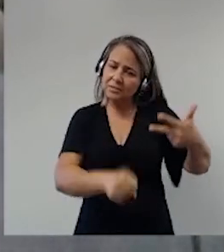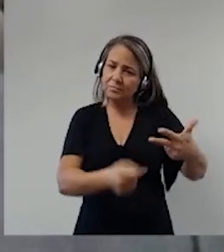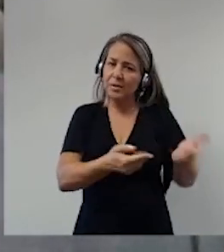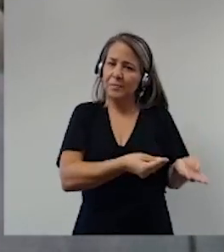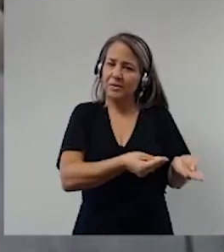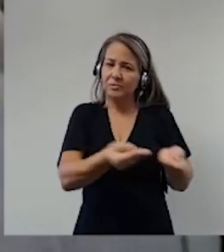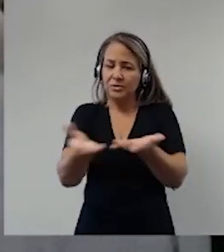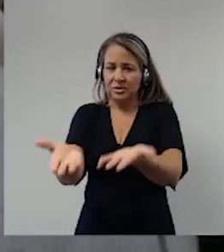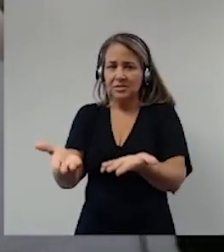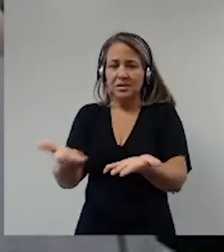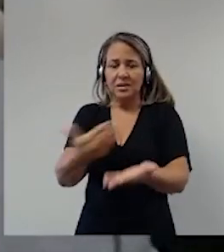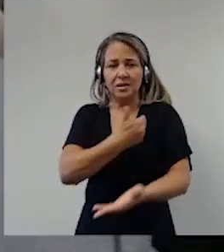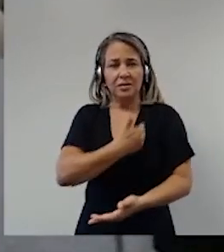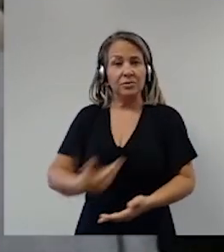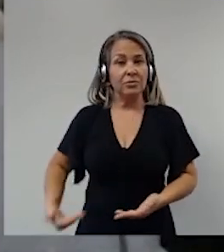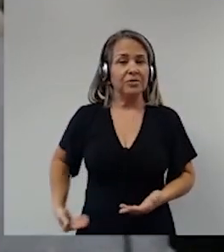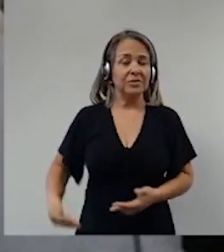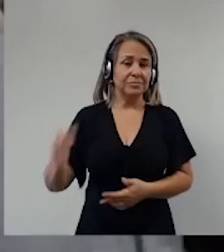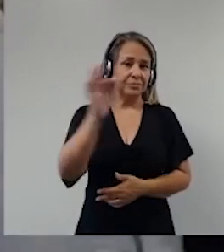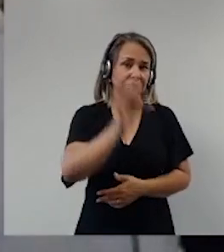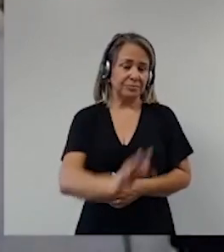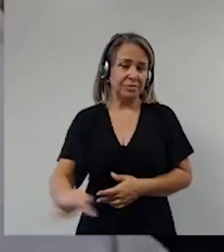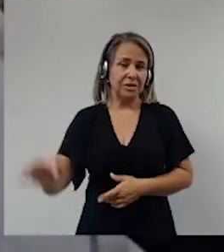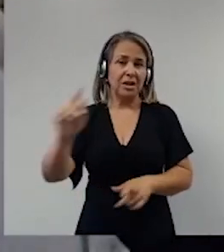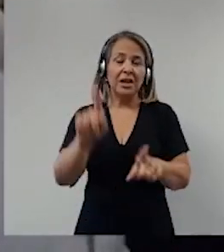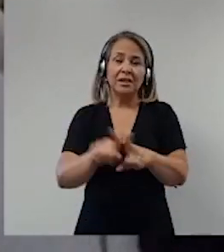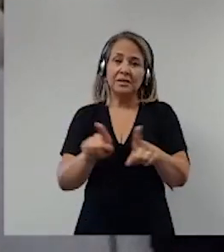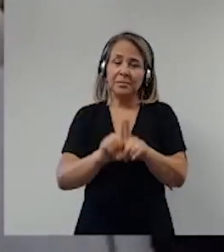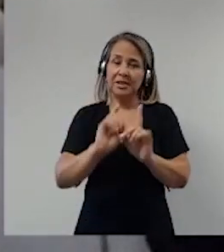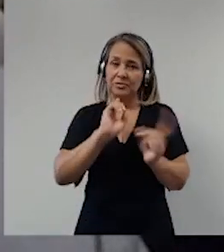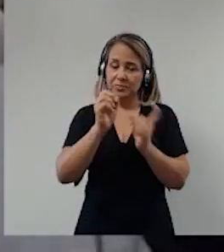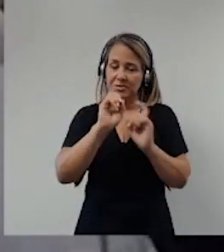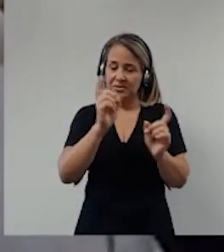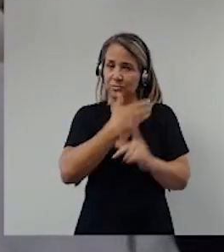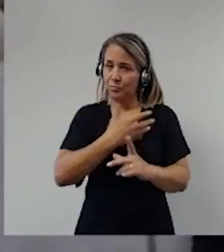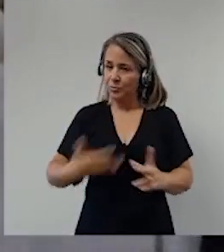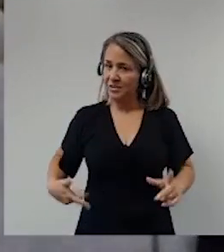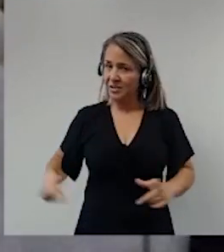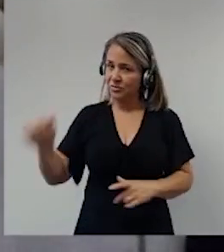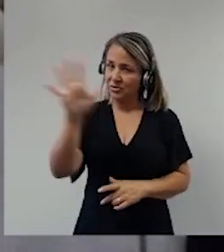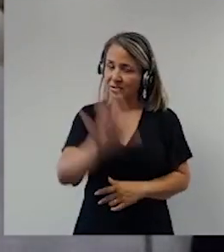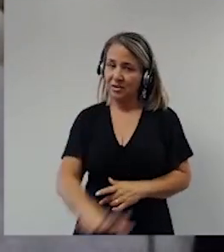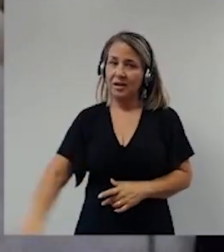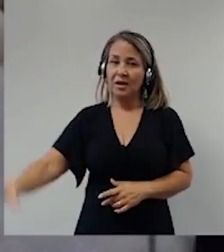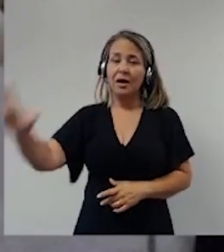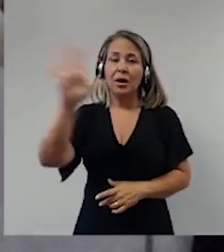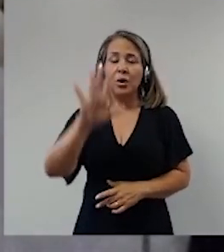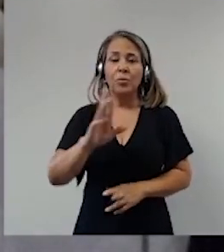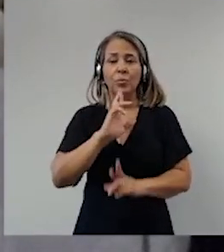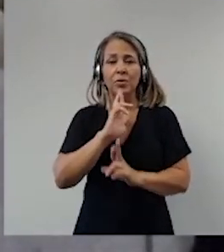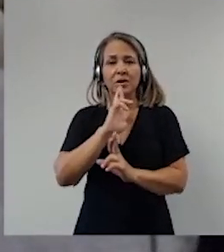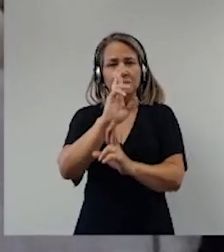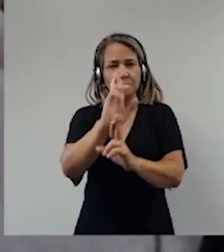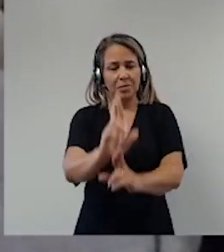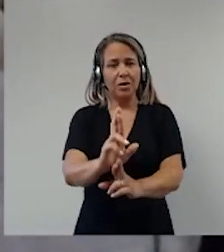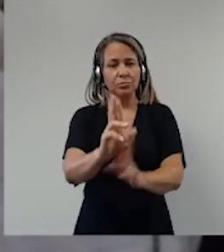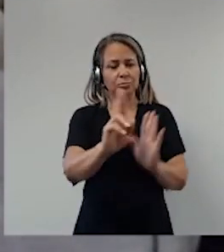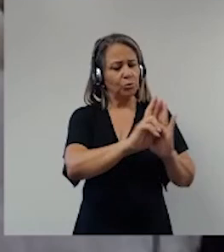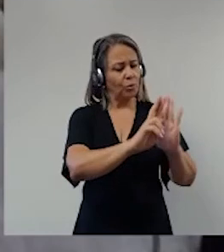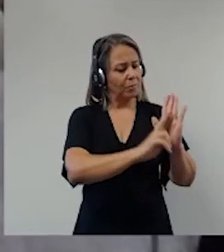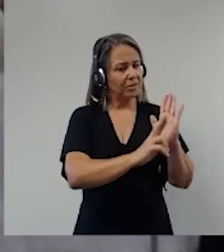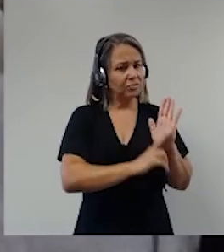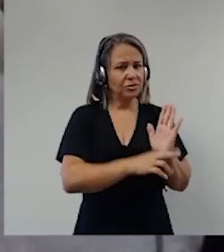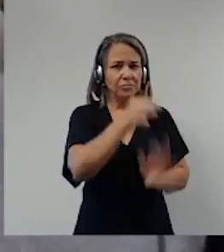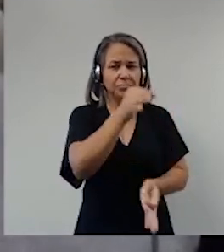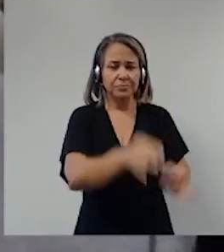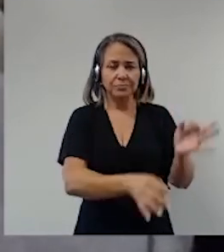fornecer ao Estado e à administração pública, de modo geral, um respaldo normativo,